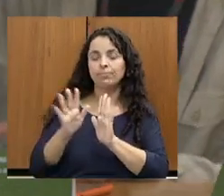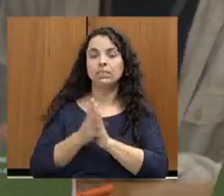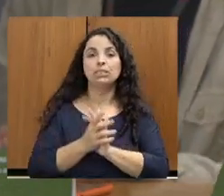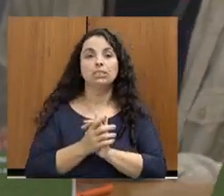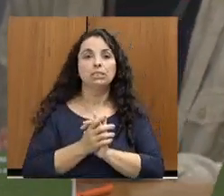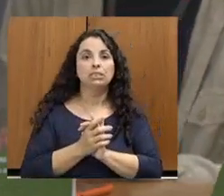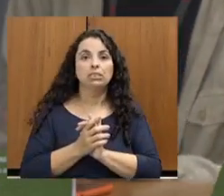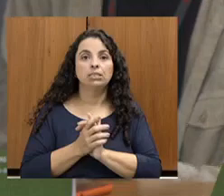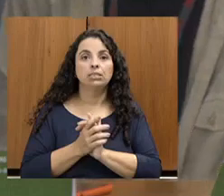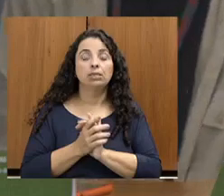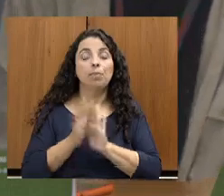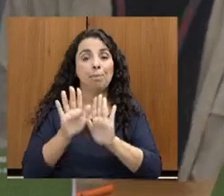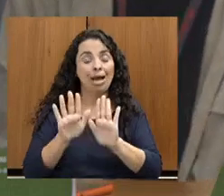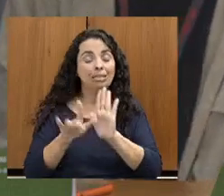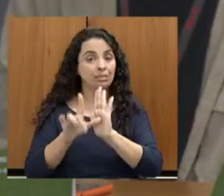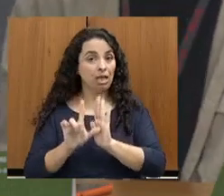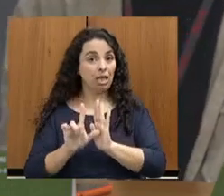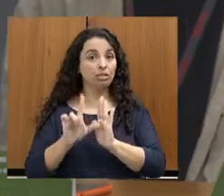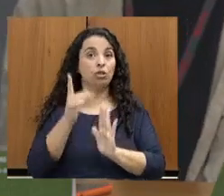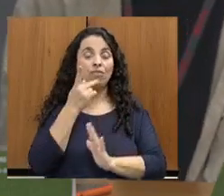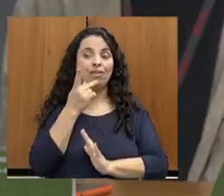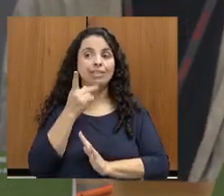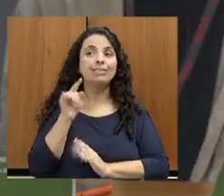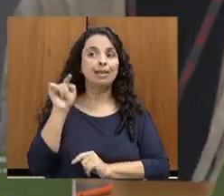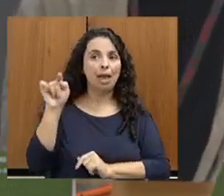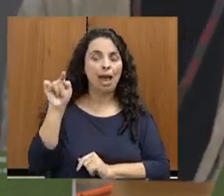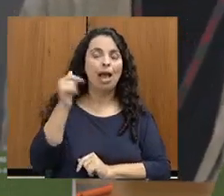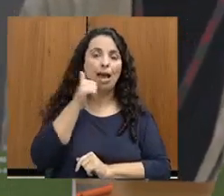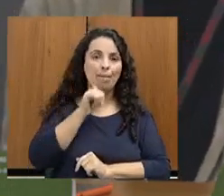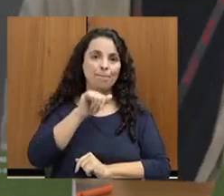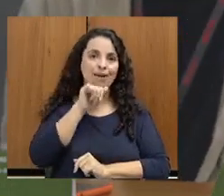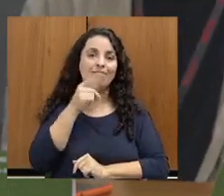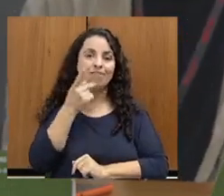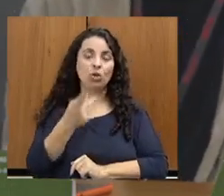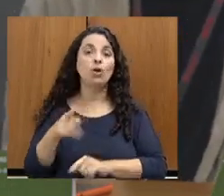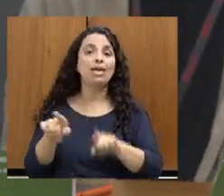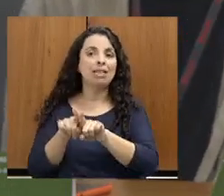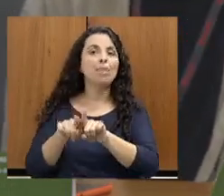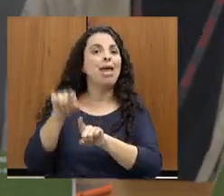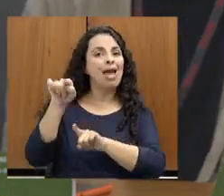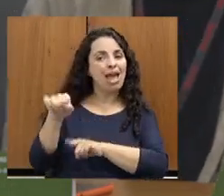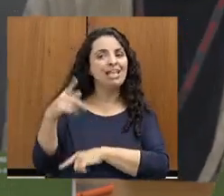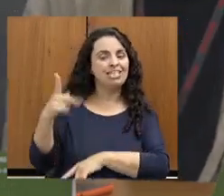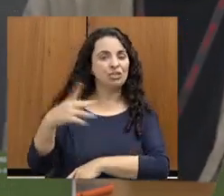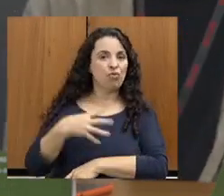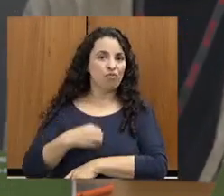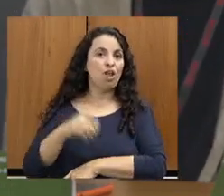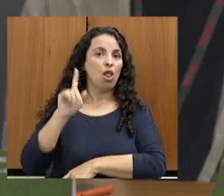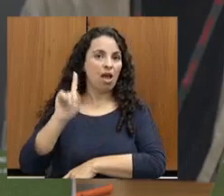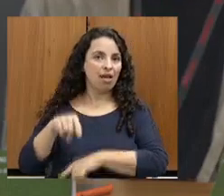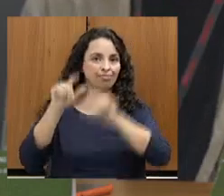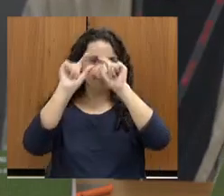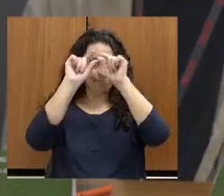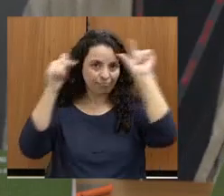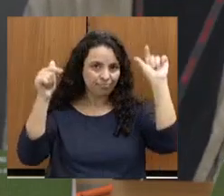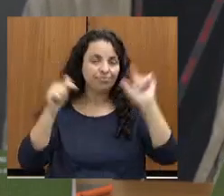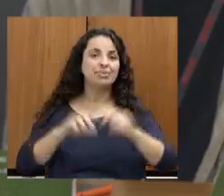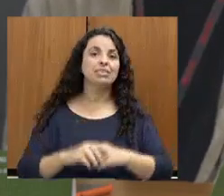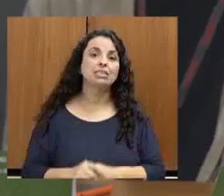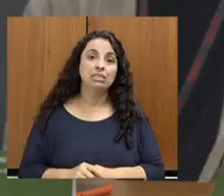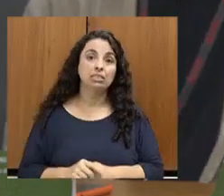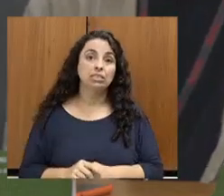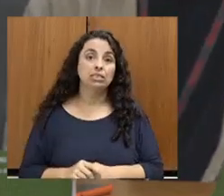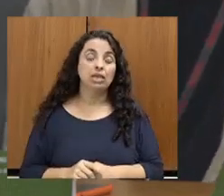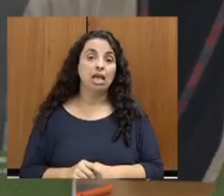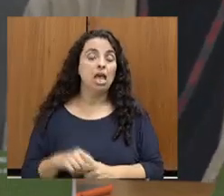que, após a afirmação dessa mãe de que também se trata de um aluno neurodivergente, no caso, gostaria,